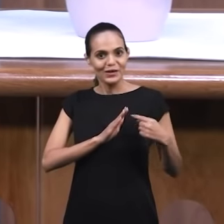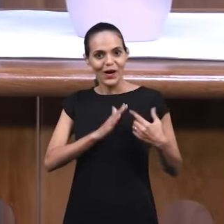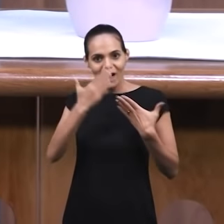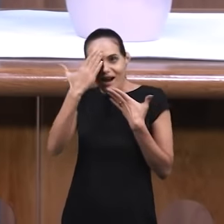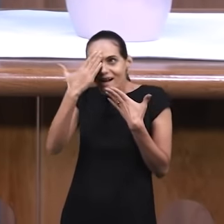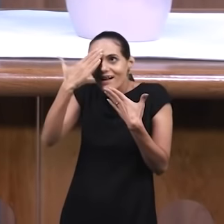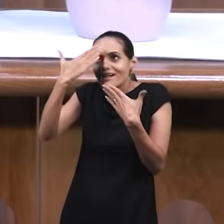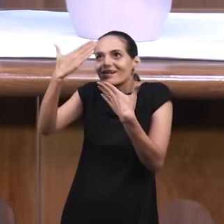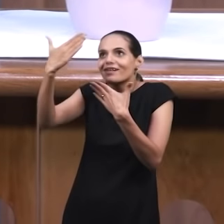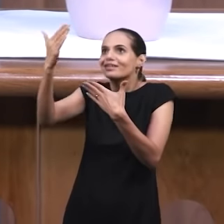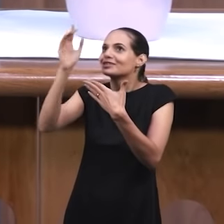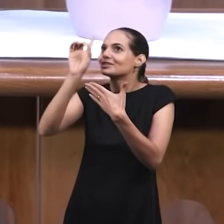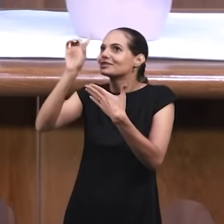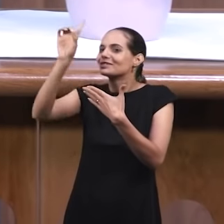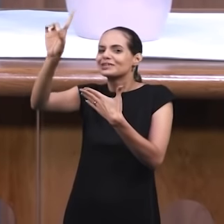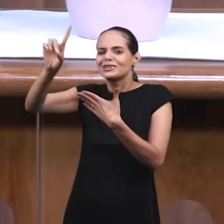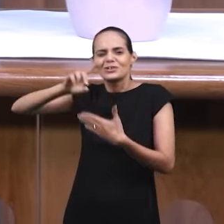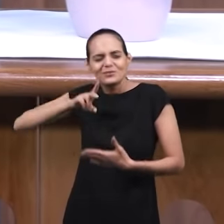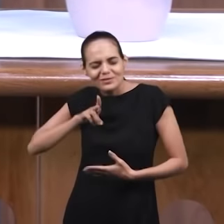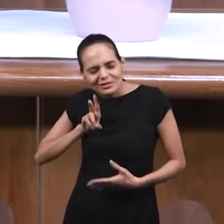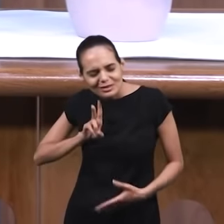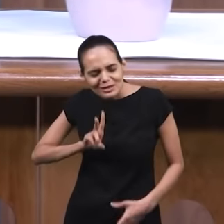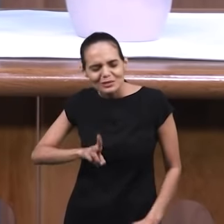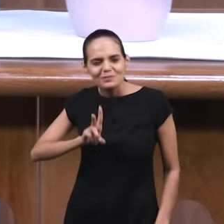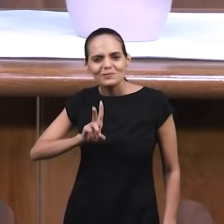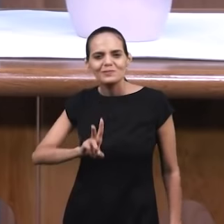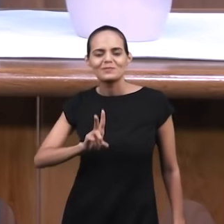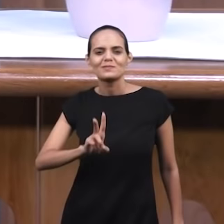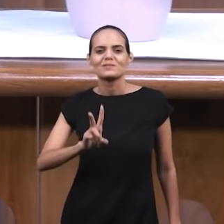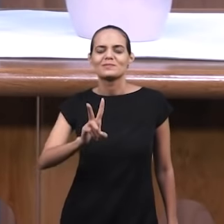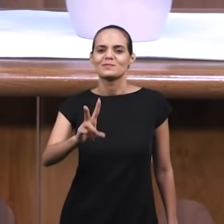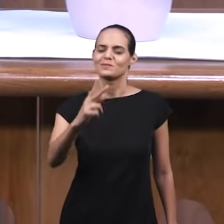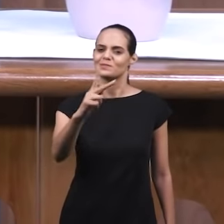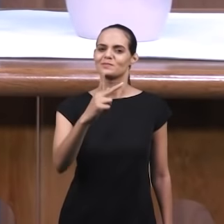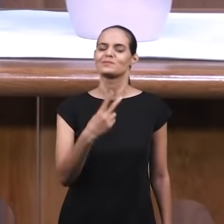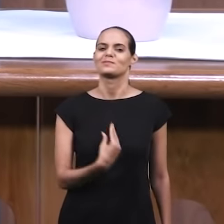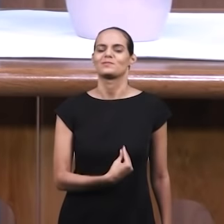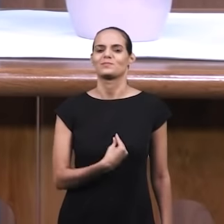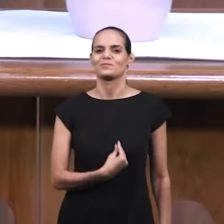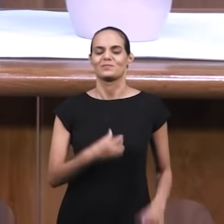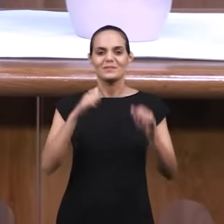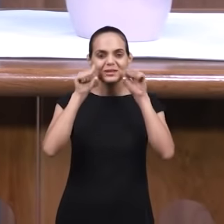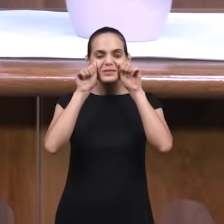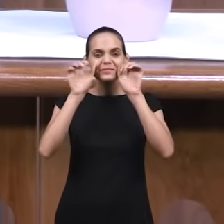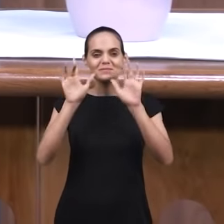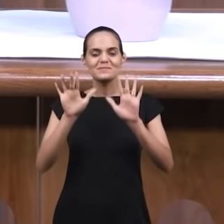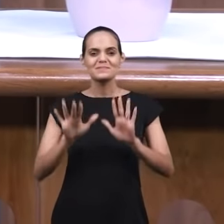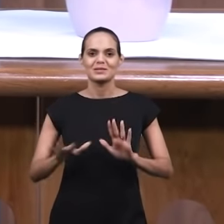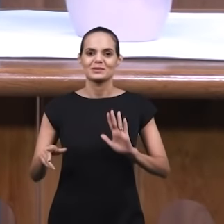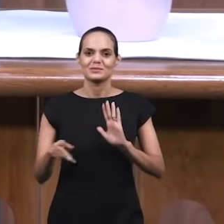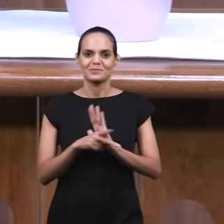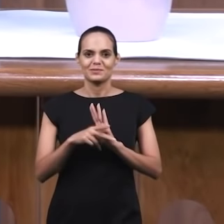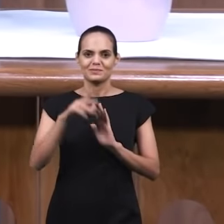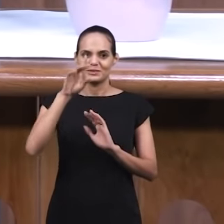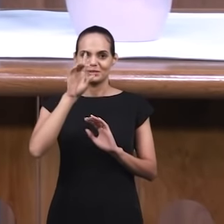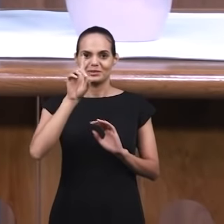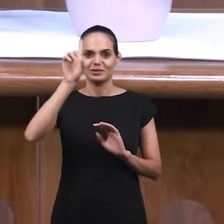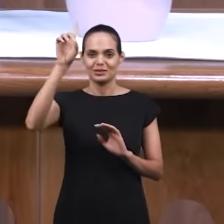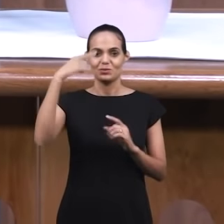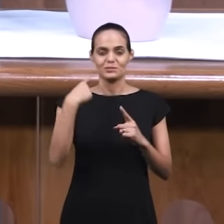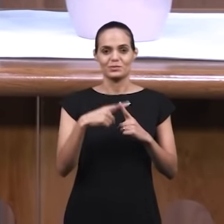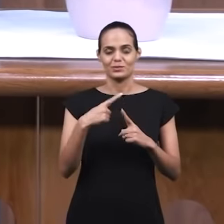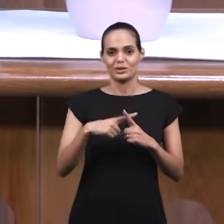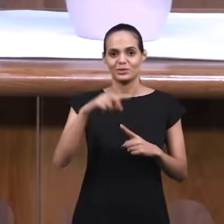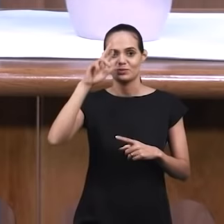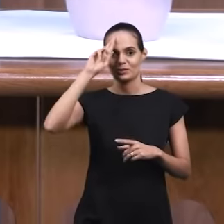verdade, essa gratidão vai se perpetuar também na sua vida em termos de bênçãos da parte do Senhor. Porque o Senhor Jesus, quando